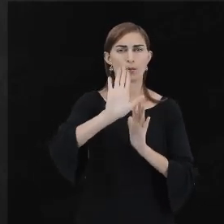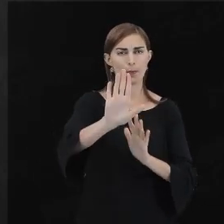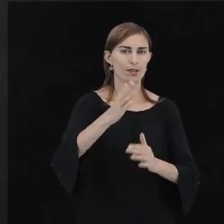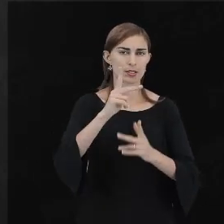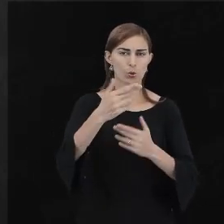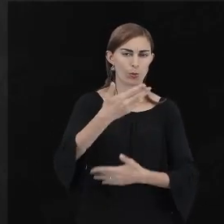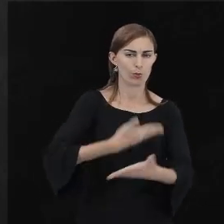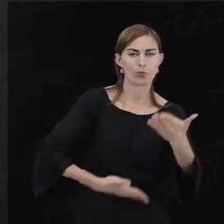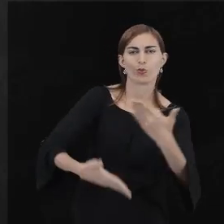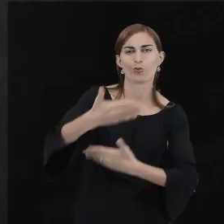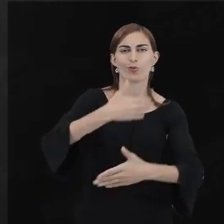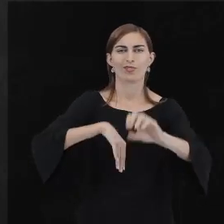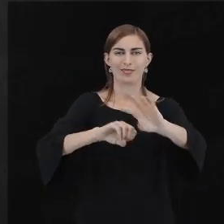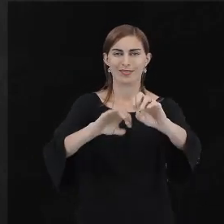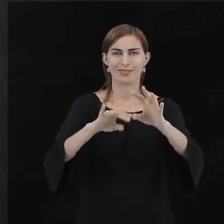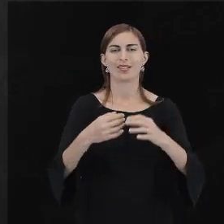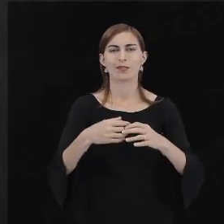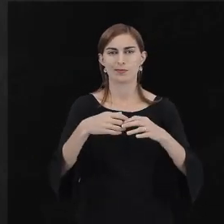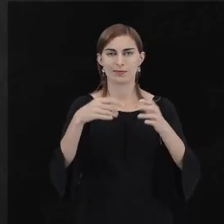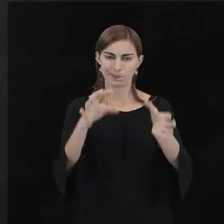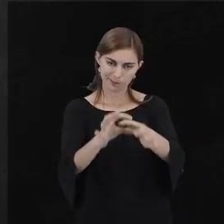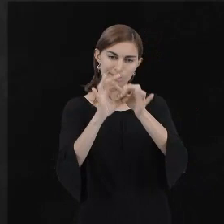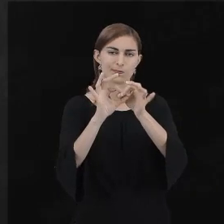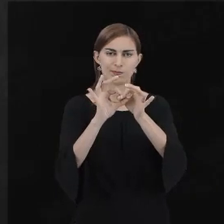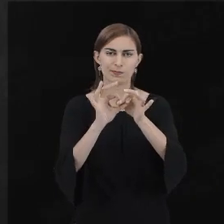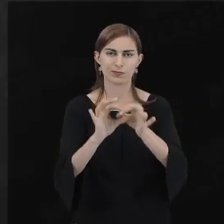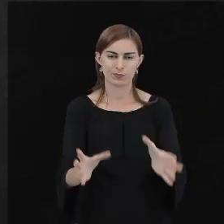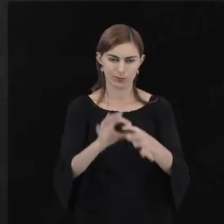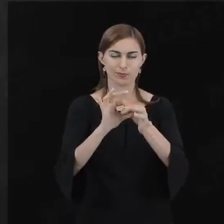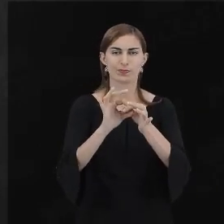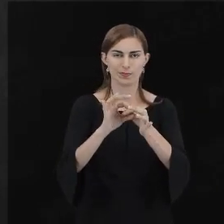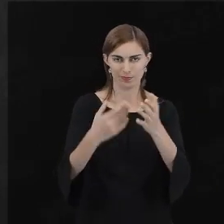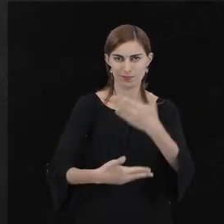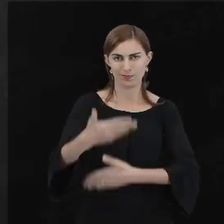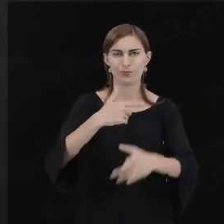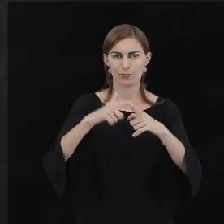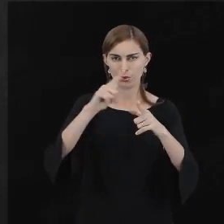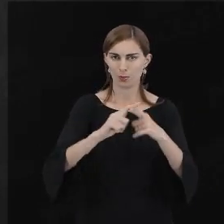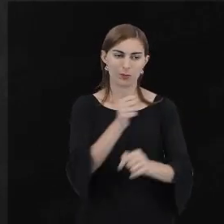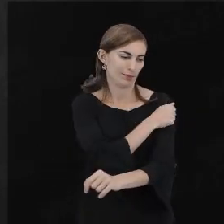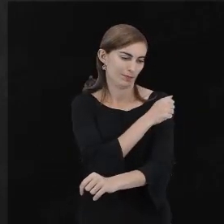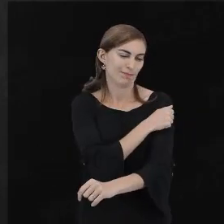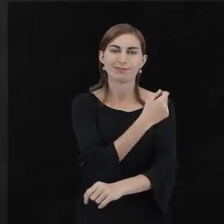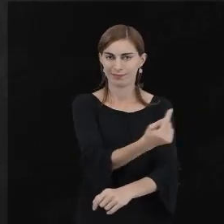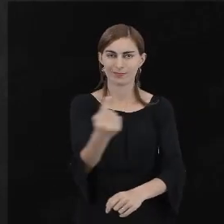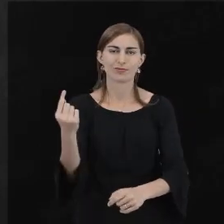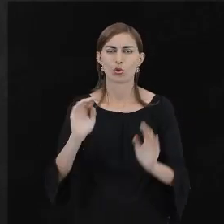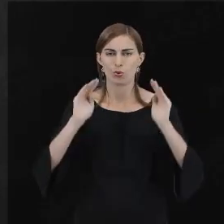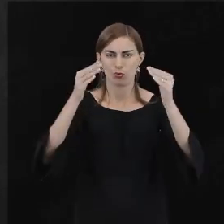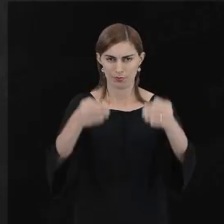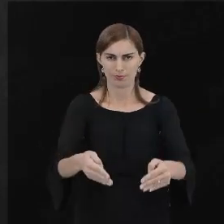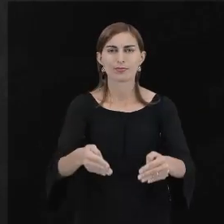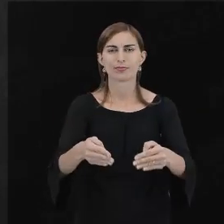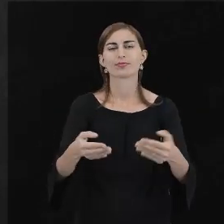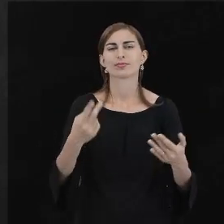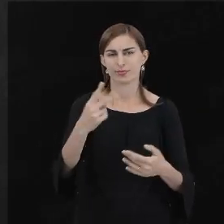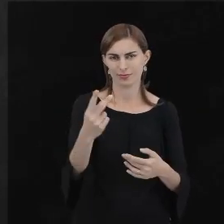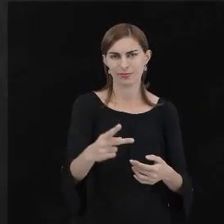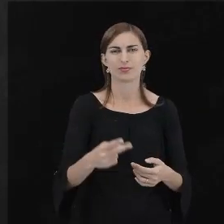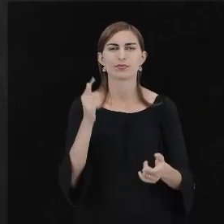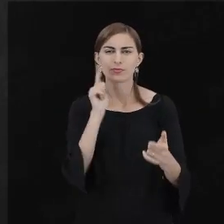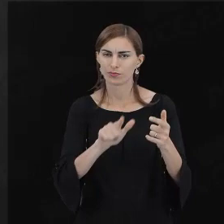integrada, para a resolução dos problemas dos seus estudantes, porque o objetivo, de fato, é que eles